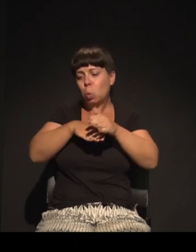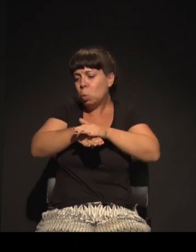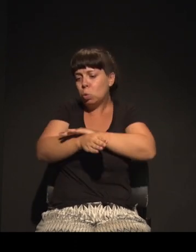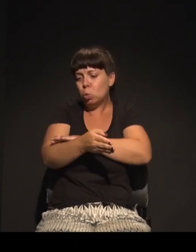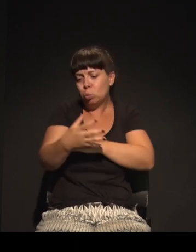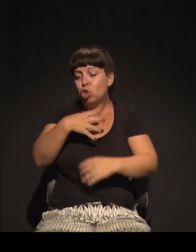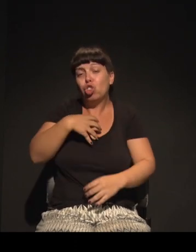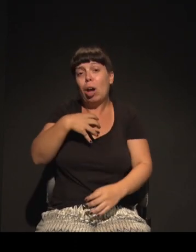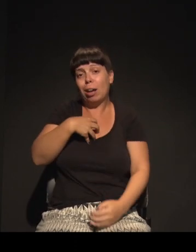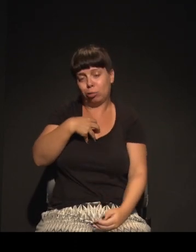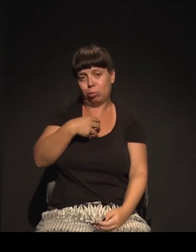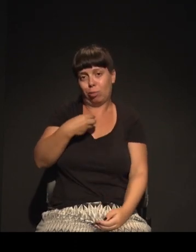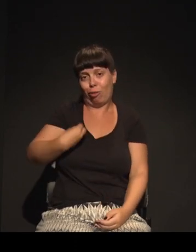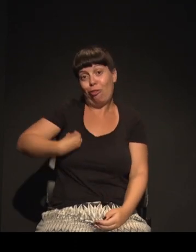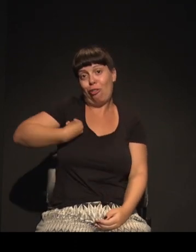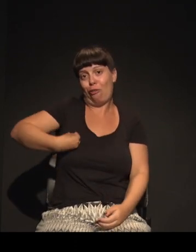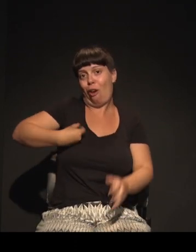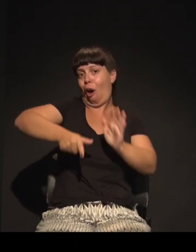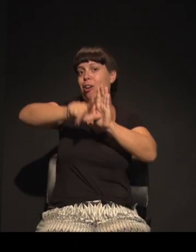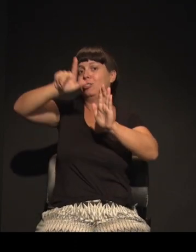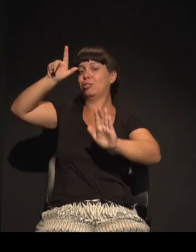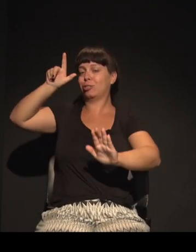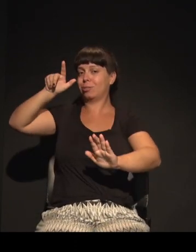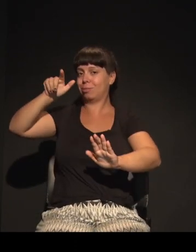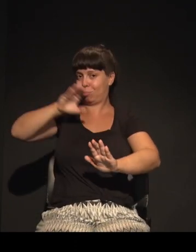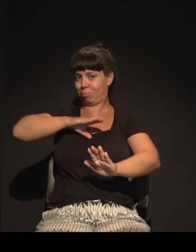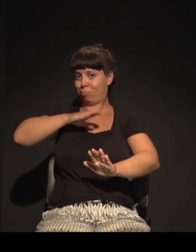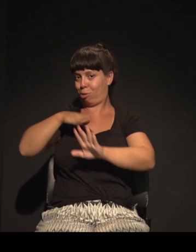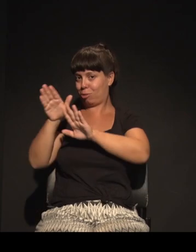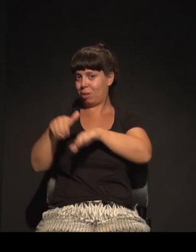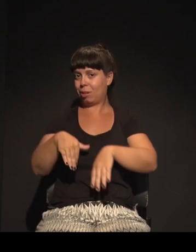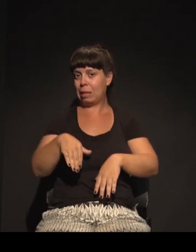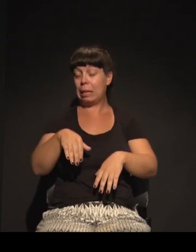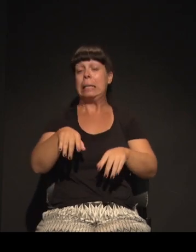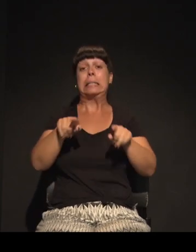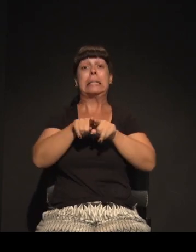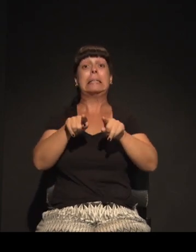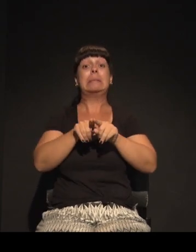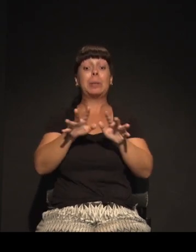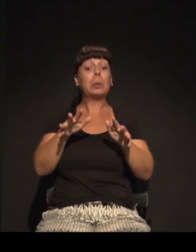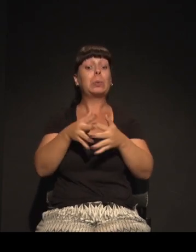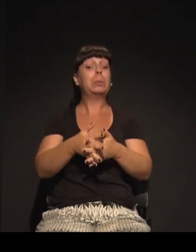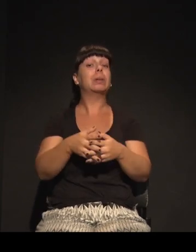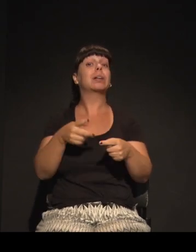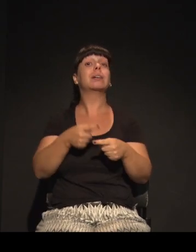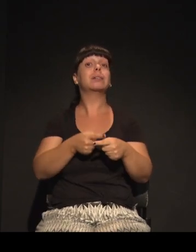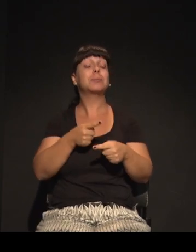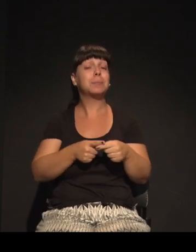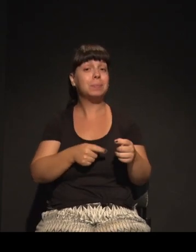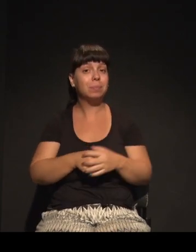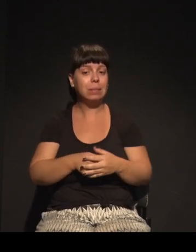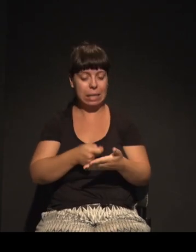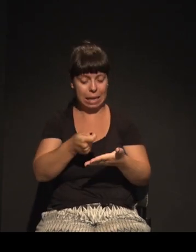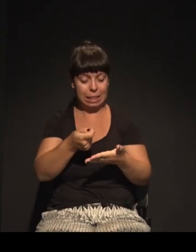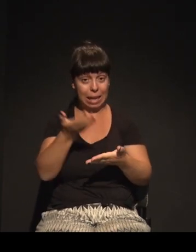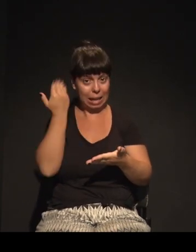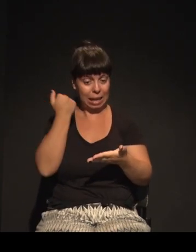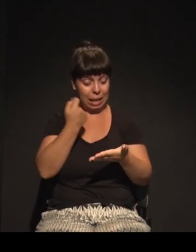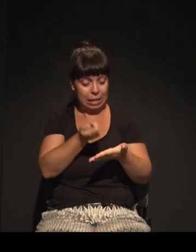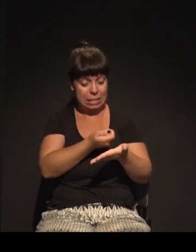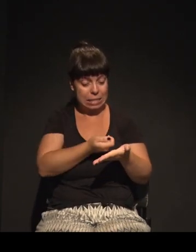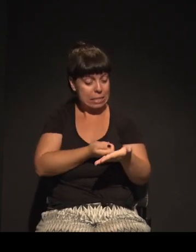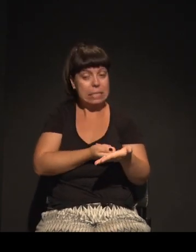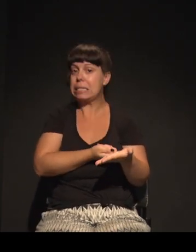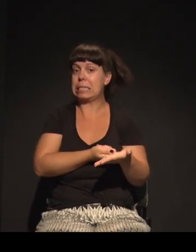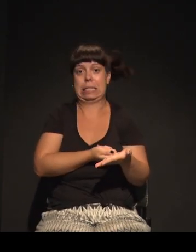antes né e também porque era complicado também porque não existe a escrita então